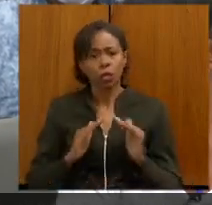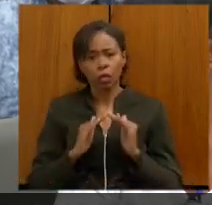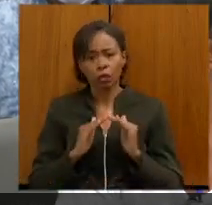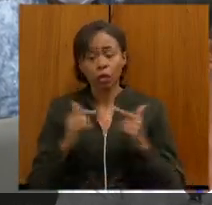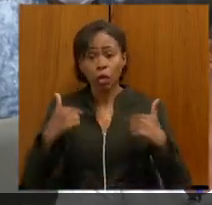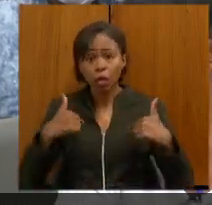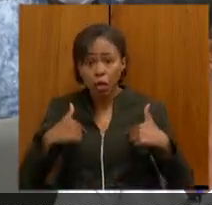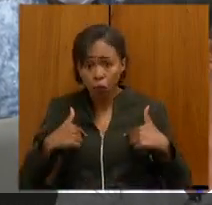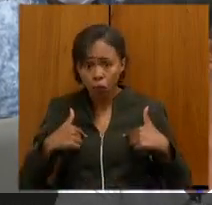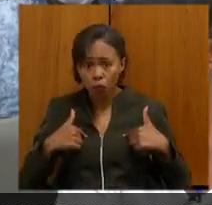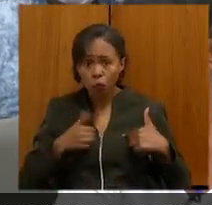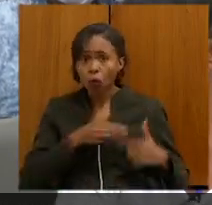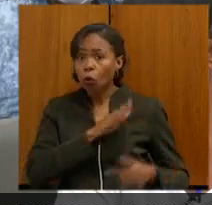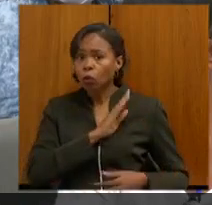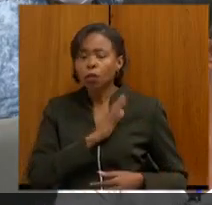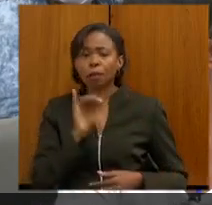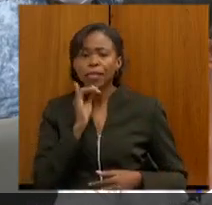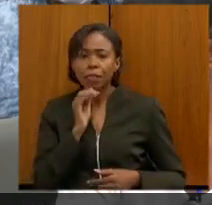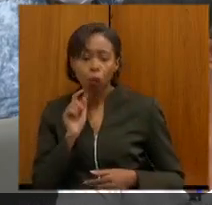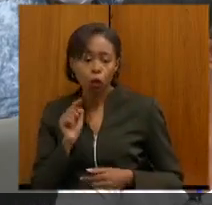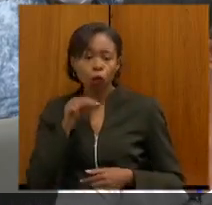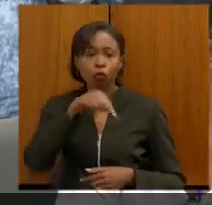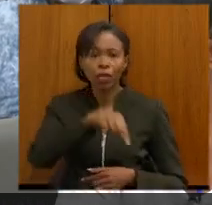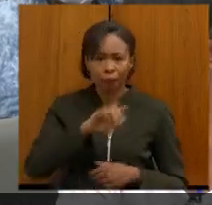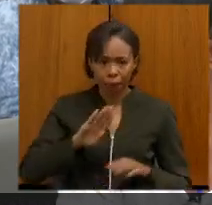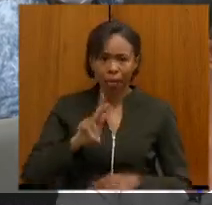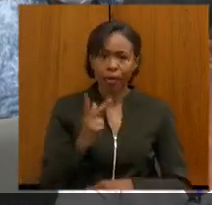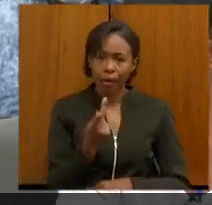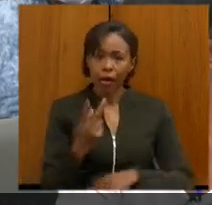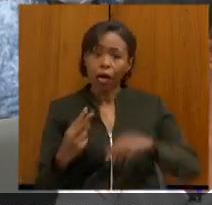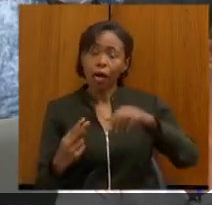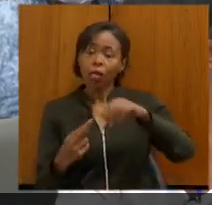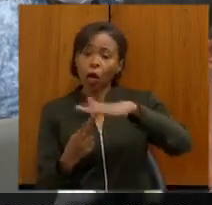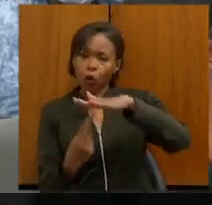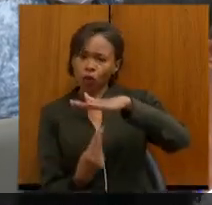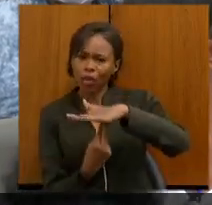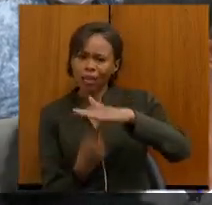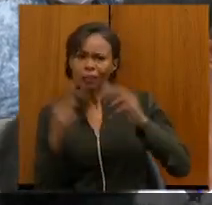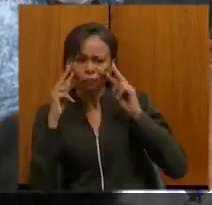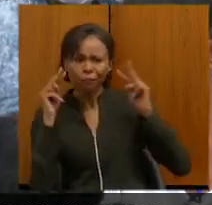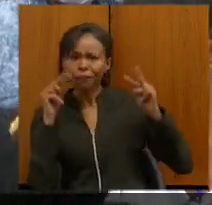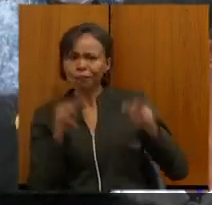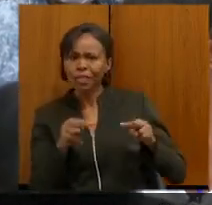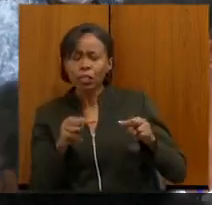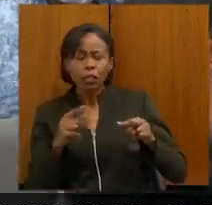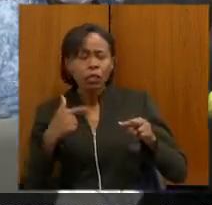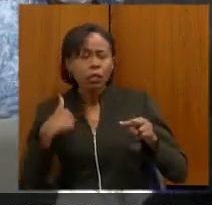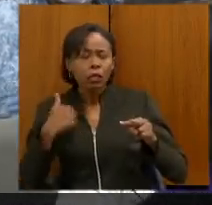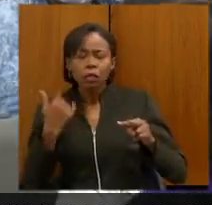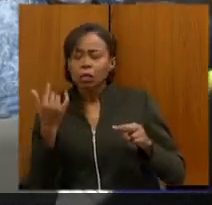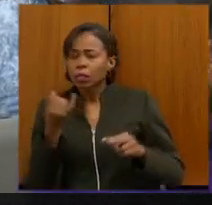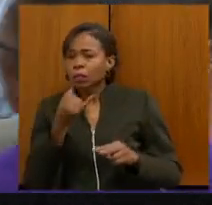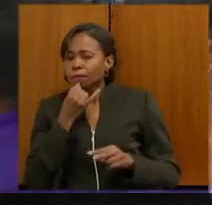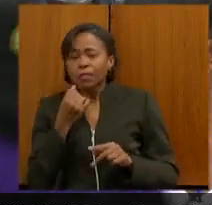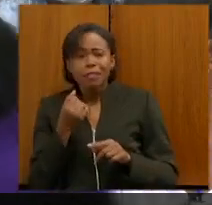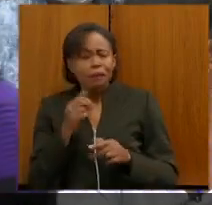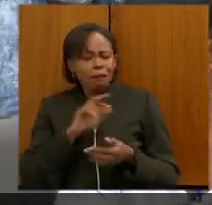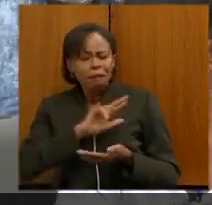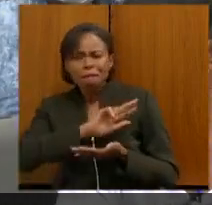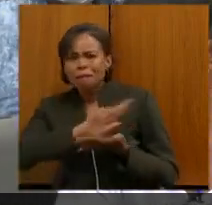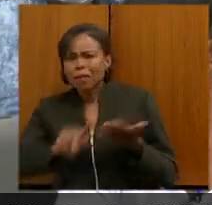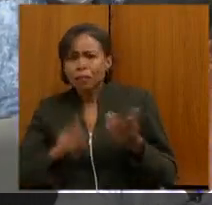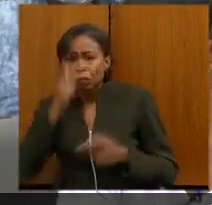decoração toda vez que eu vi na rodoviária de Belo Horizonte meu coração sangra de ver aquele tanto de gente